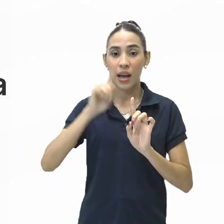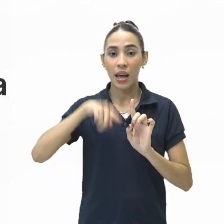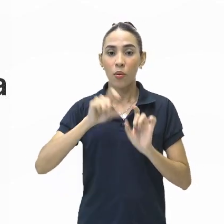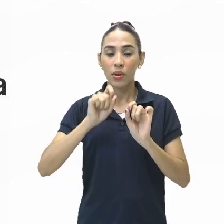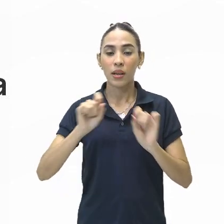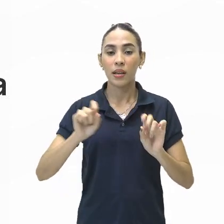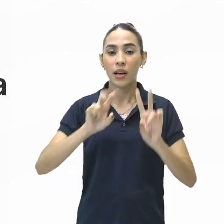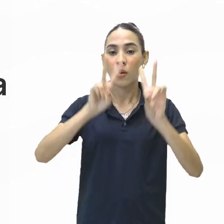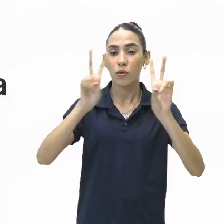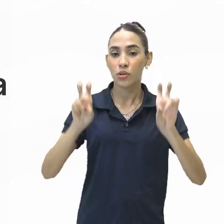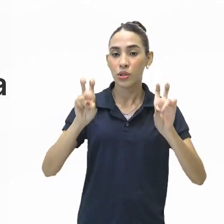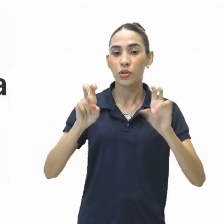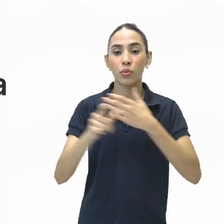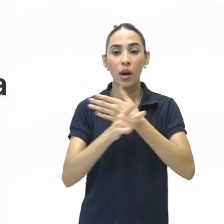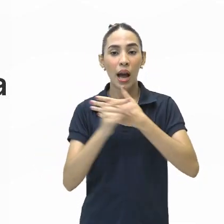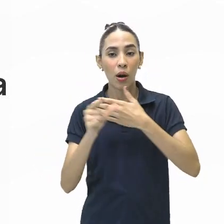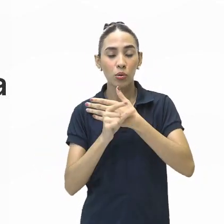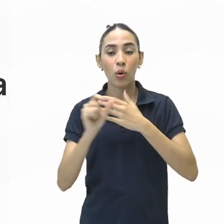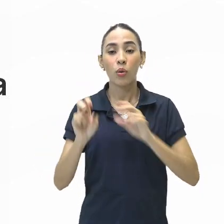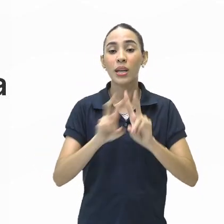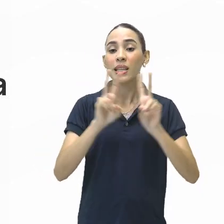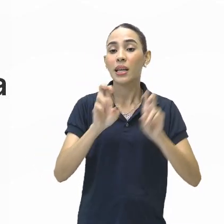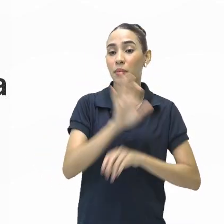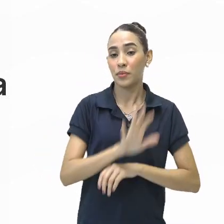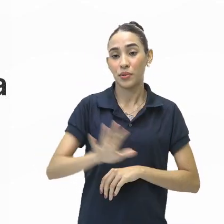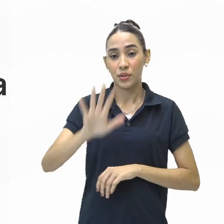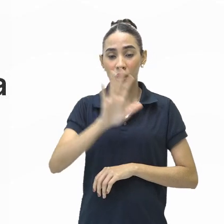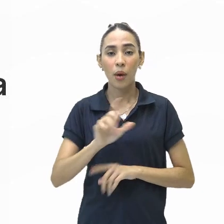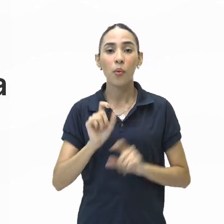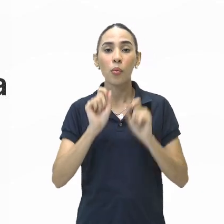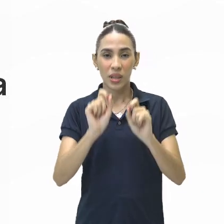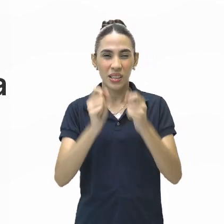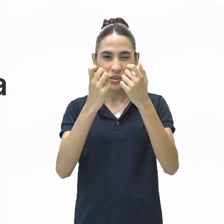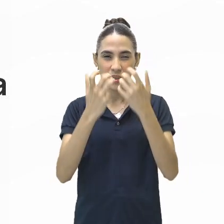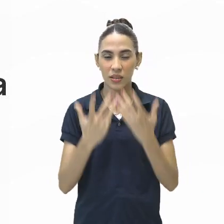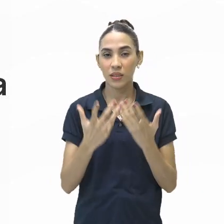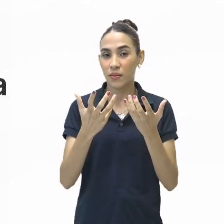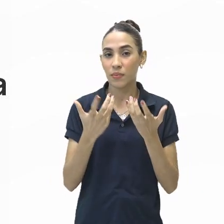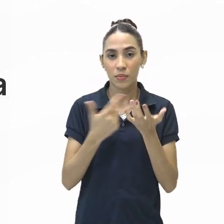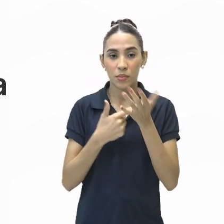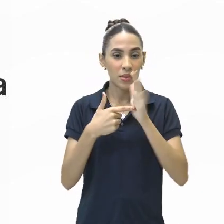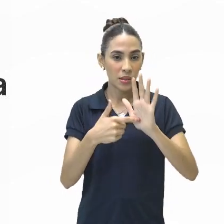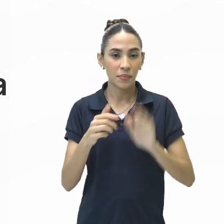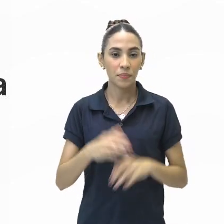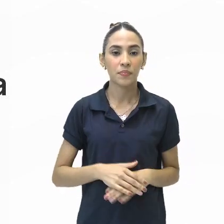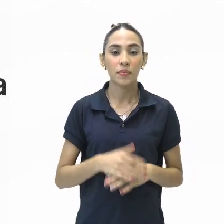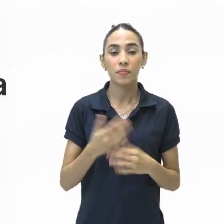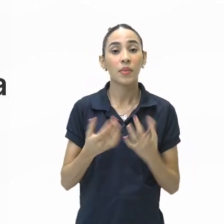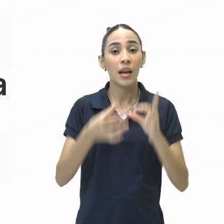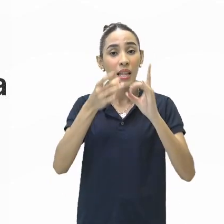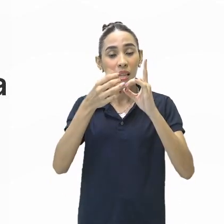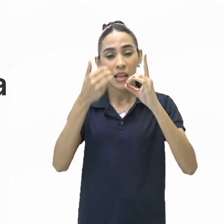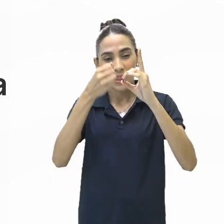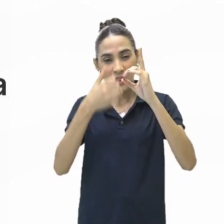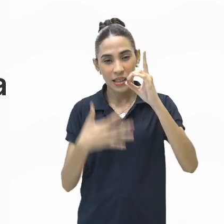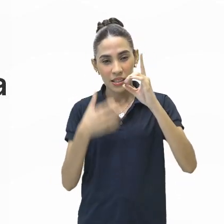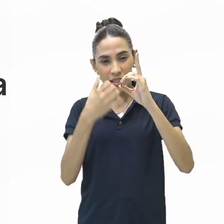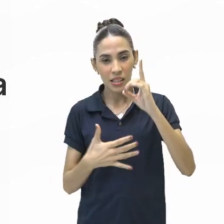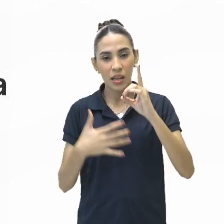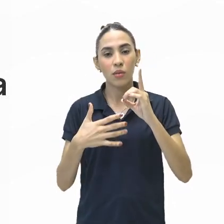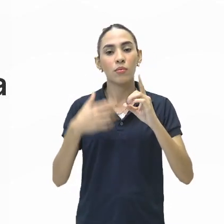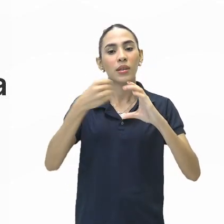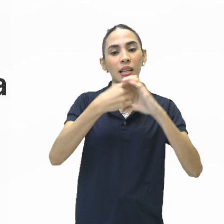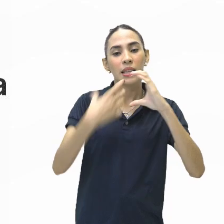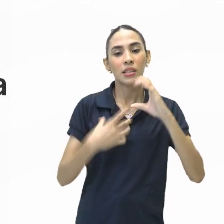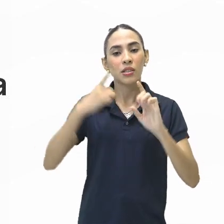O título, o autor, o tema geral, né, do que se trata. Nós temos a descrição dos aspectos positivos e negativos